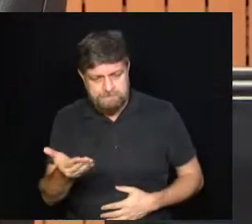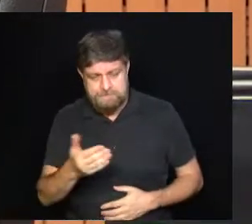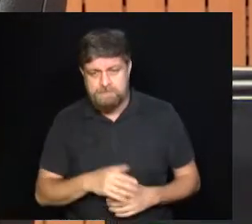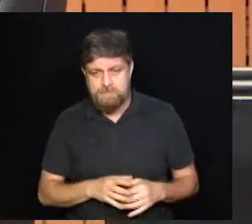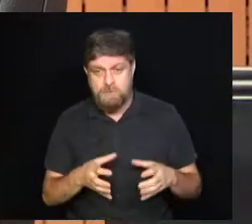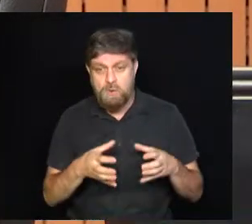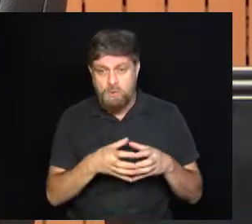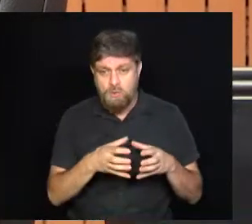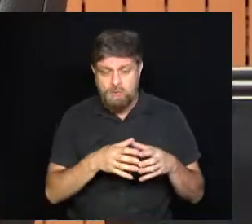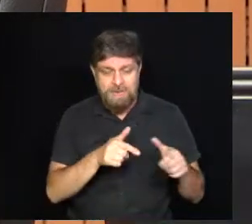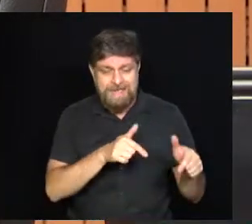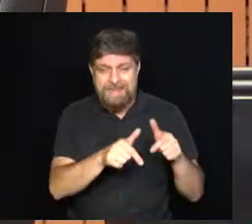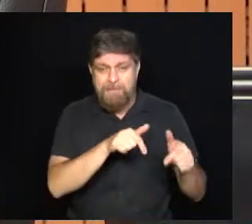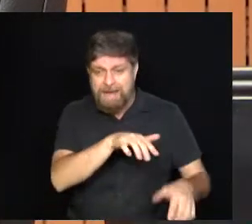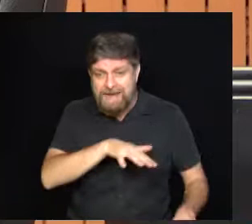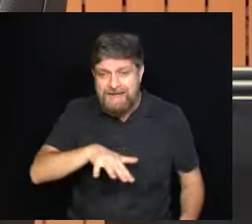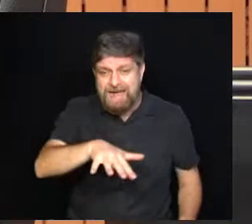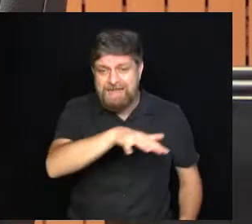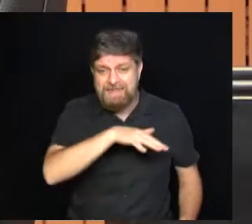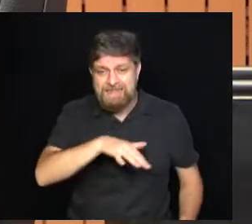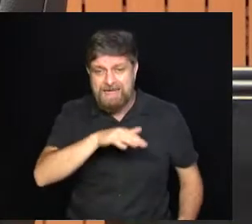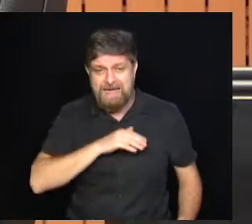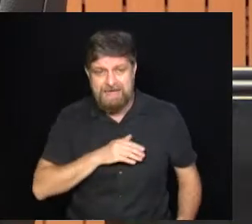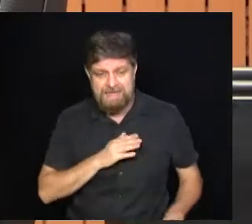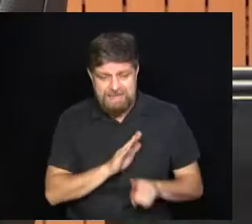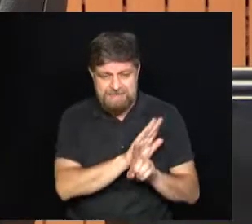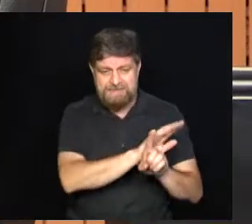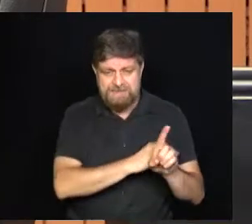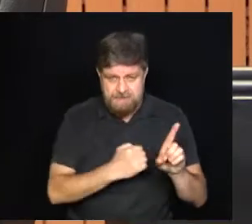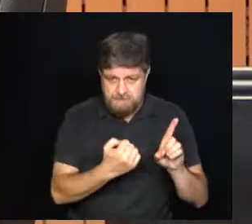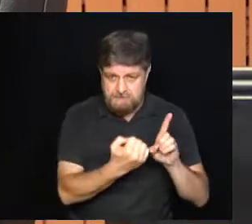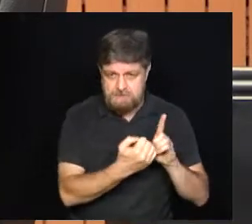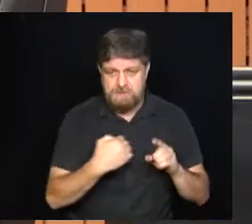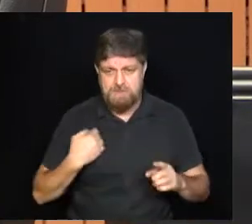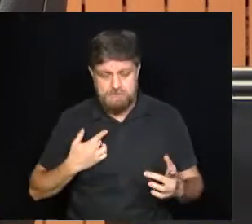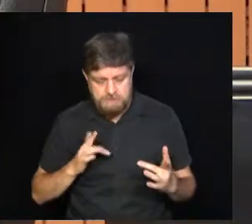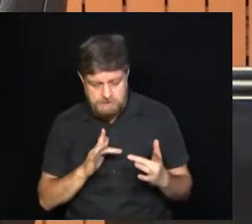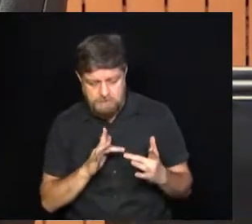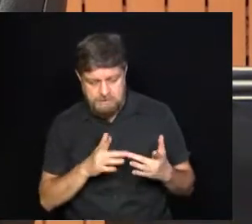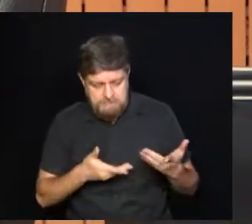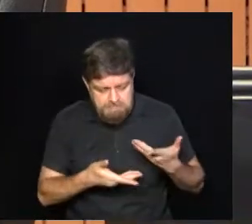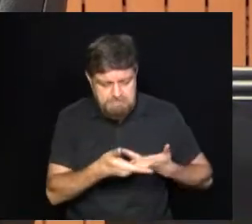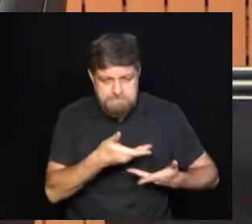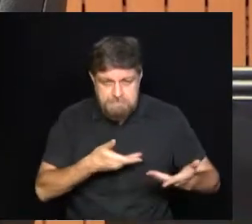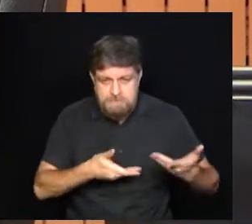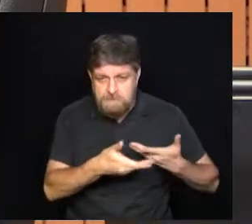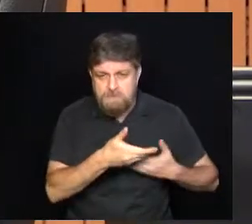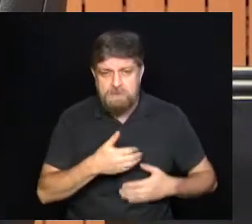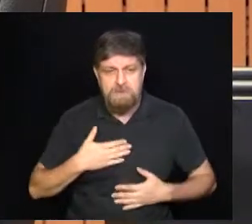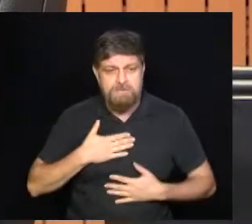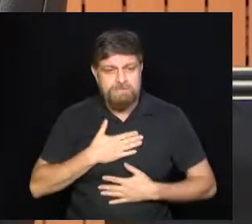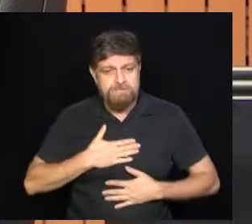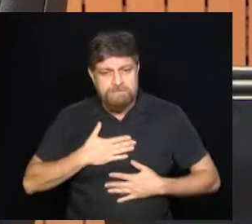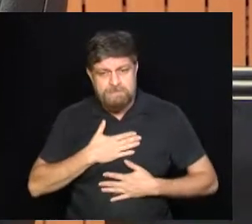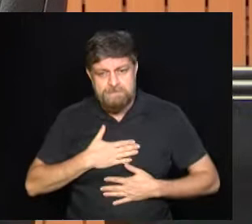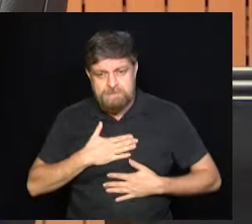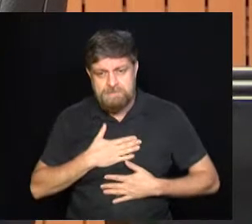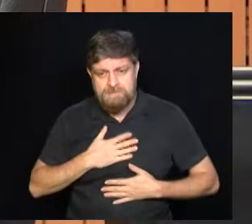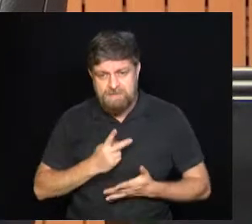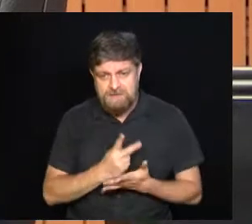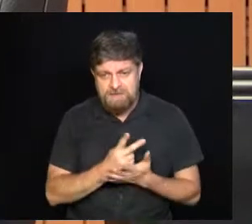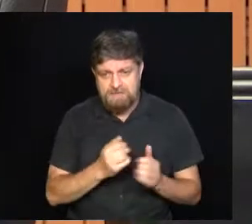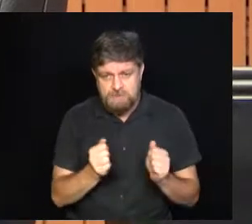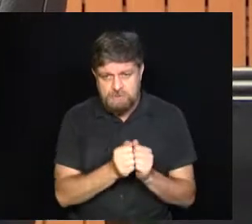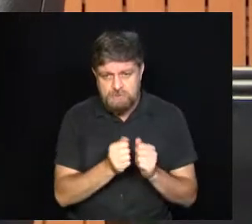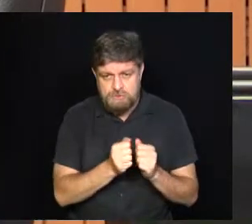integrantes da pasta da assistência, que a gente também convive bastante. Nós temos a grata surpresa de estar com essas mulheres ao